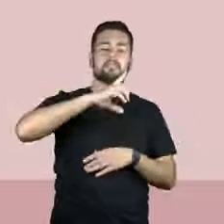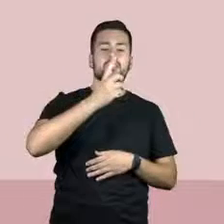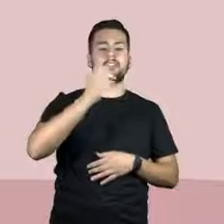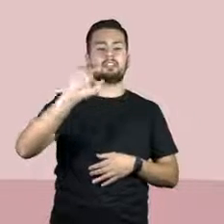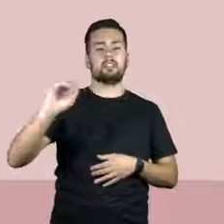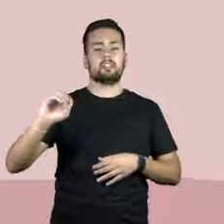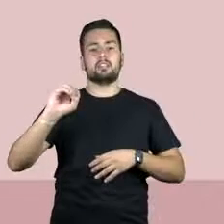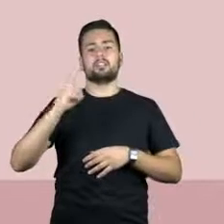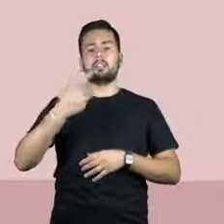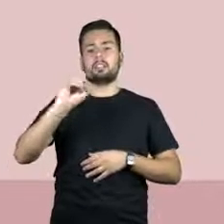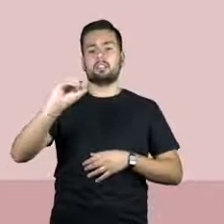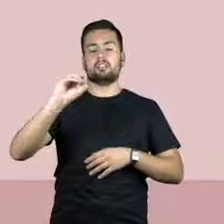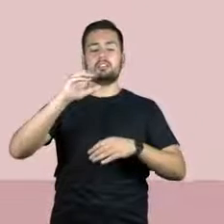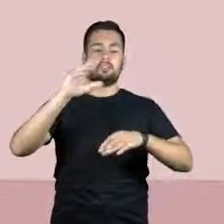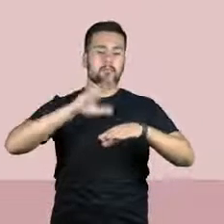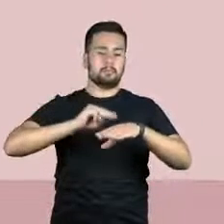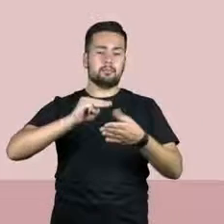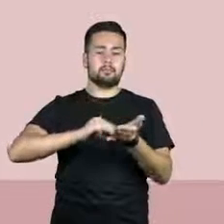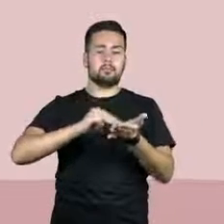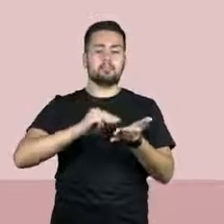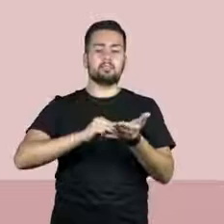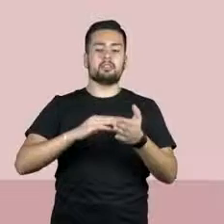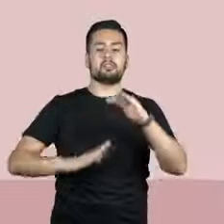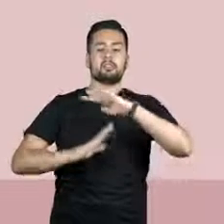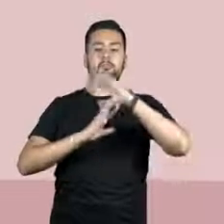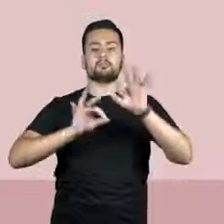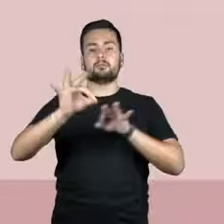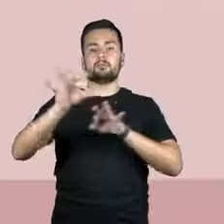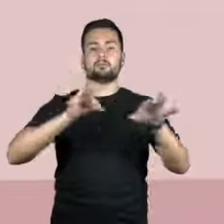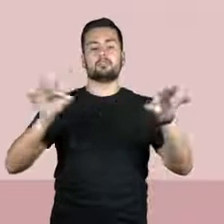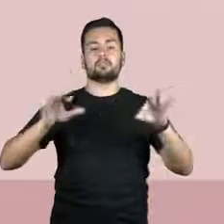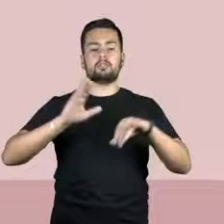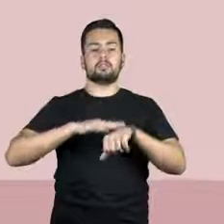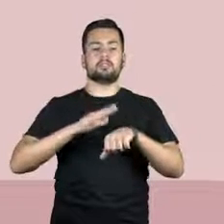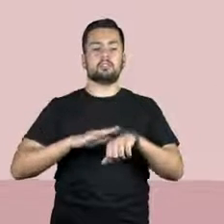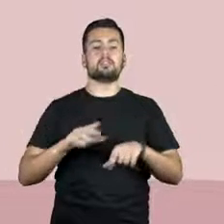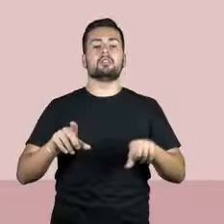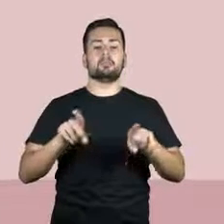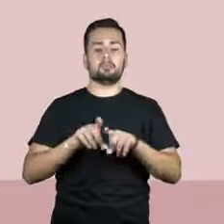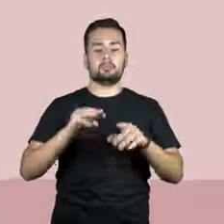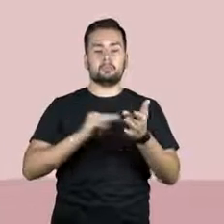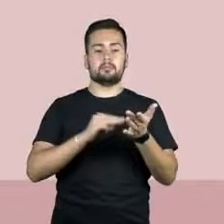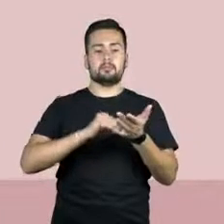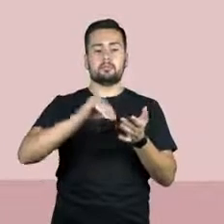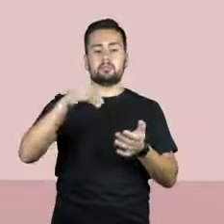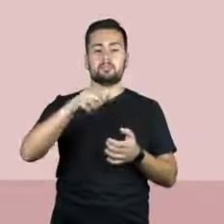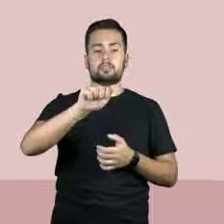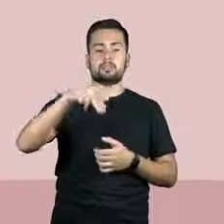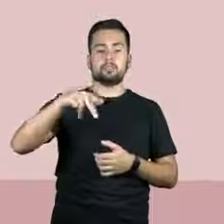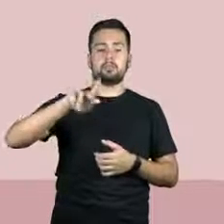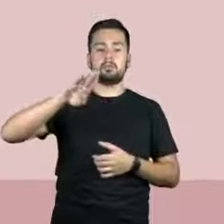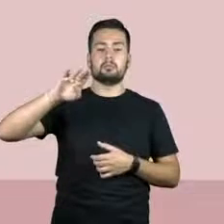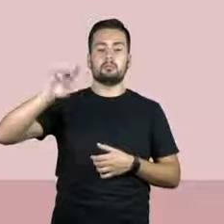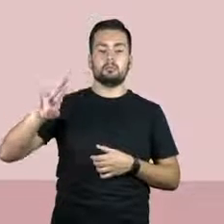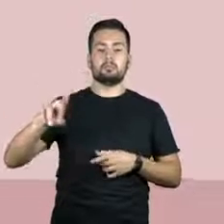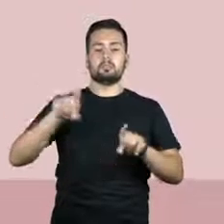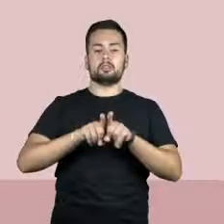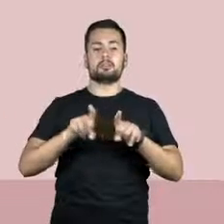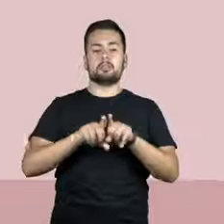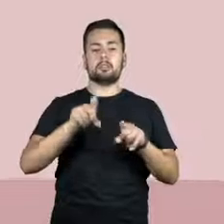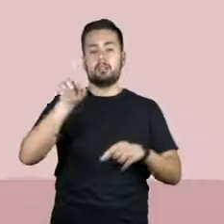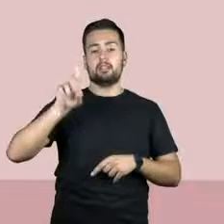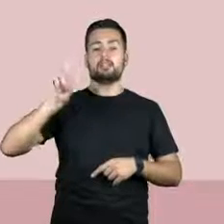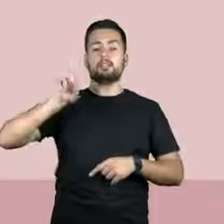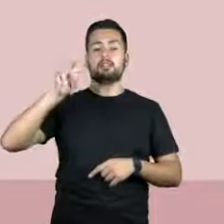possíveis para equilíbrios limites. O método de Jambu é muito importante, e o método de Morstein-Price, que é um método, esse